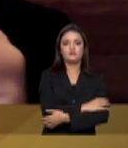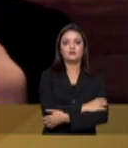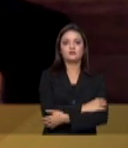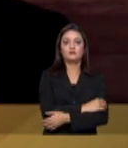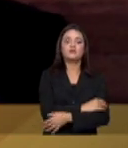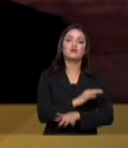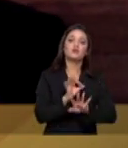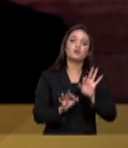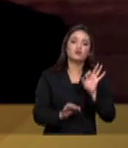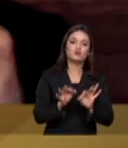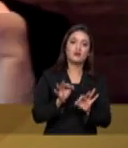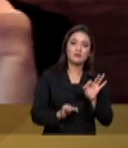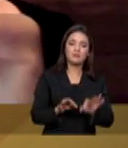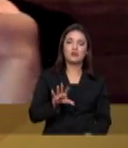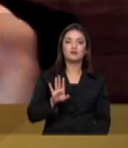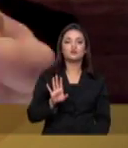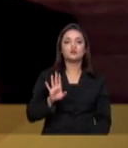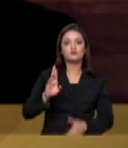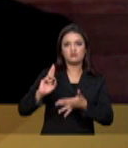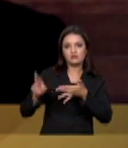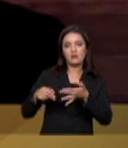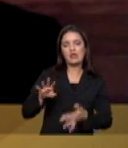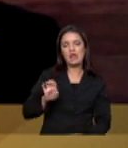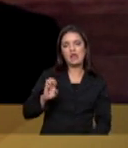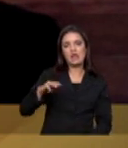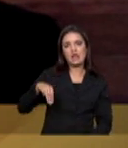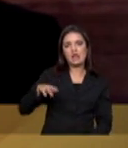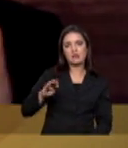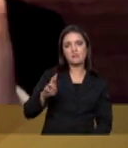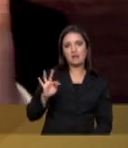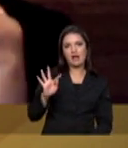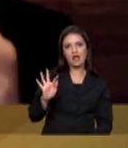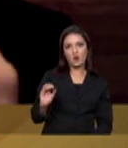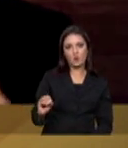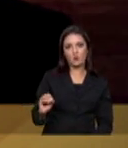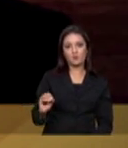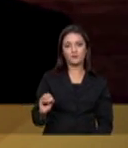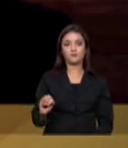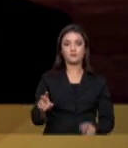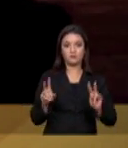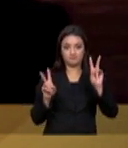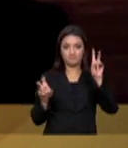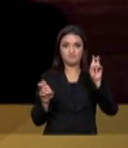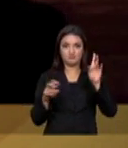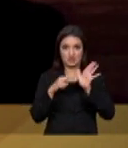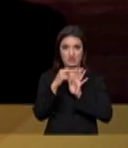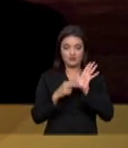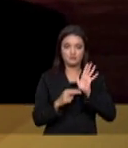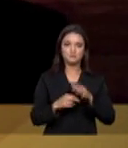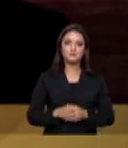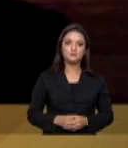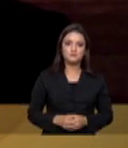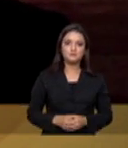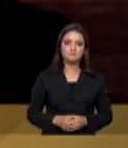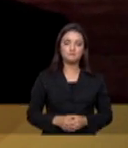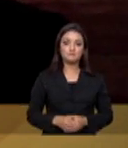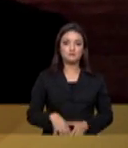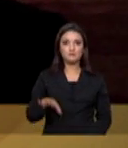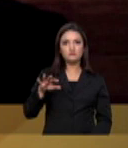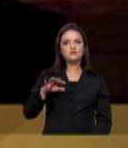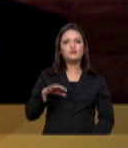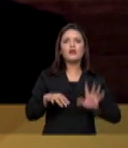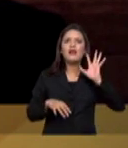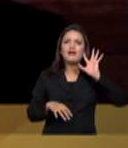o julgamento dos embargos declaração no caso raposa Serra do Sol Abra o ar a decisão proferida